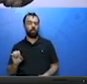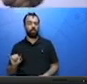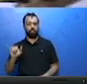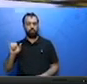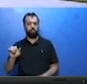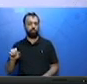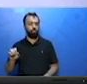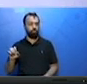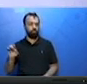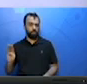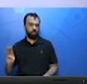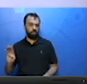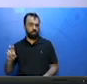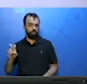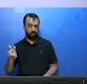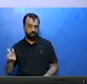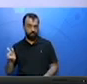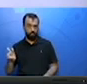5.